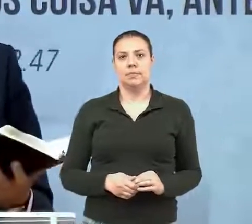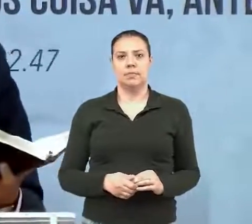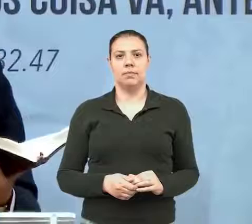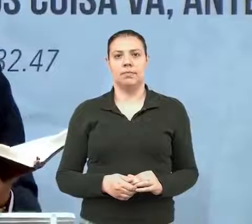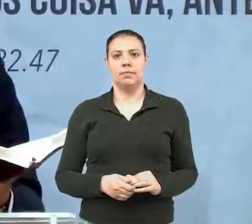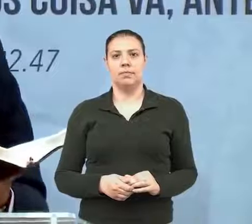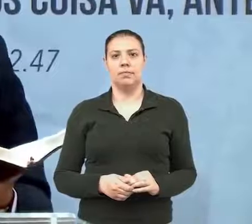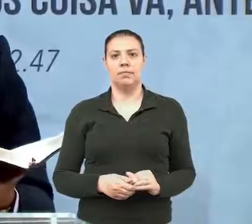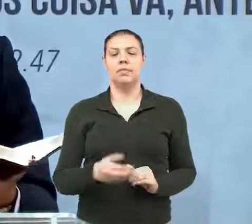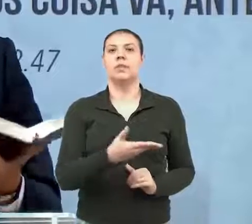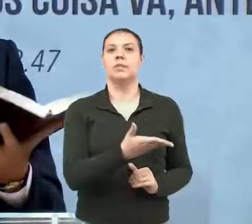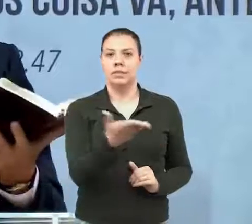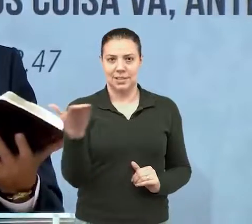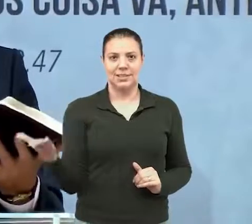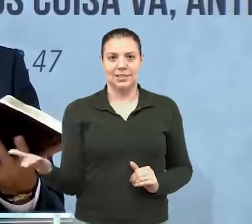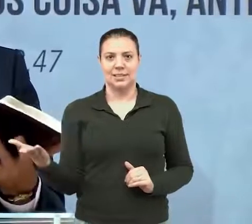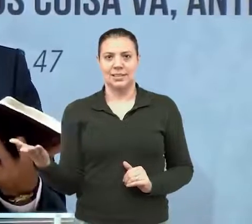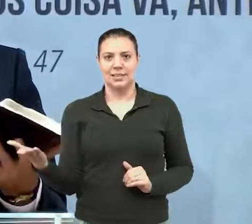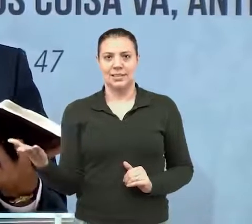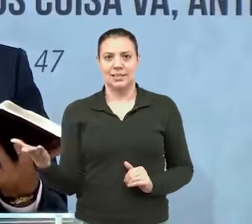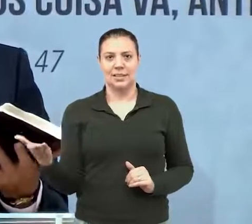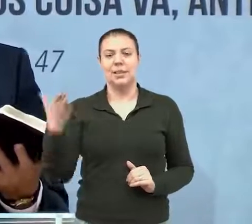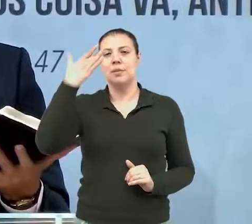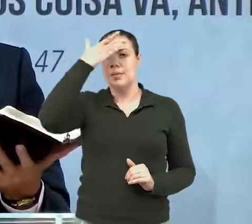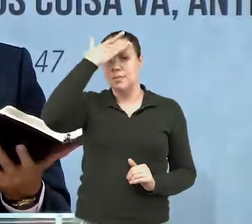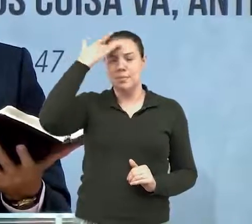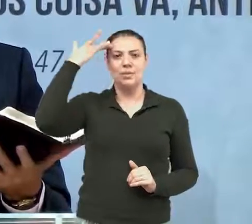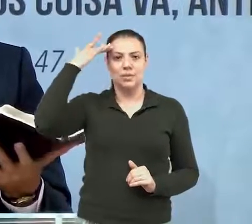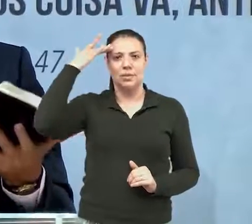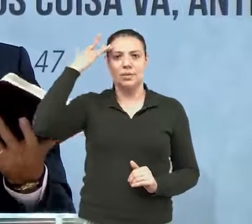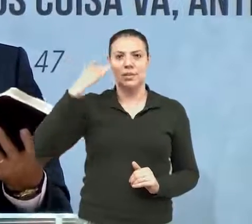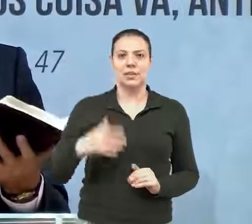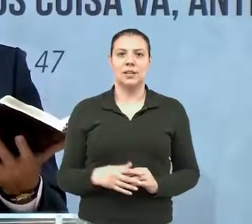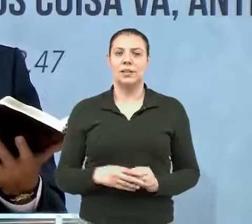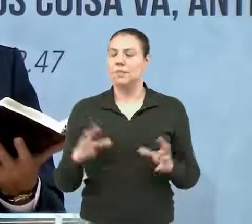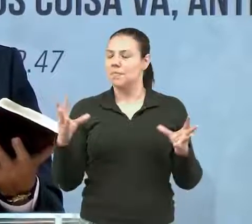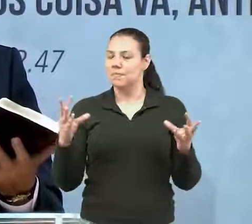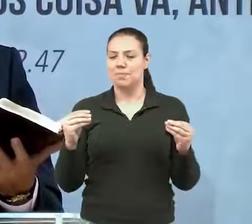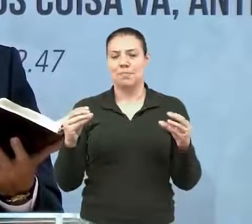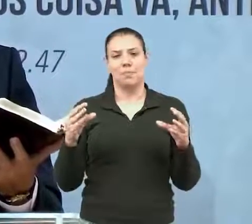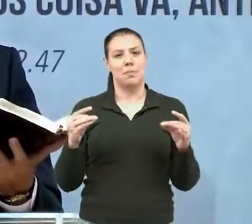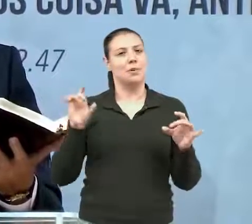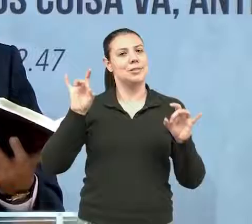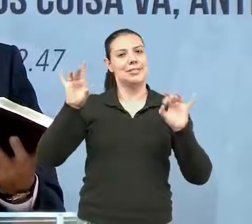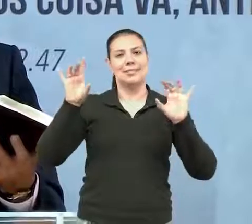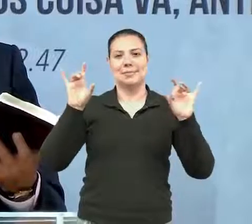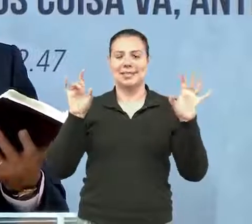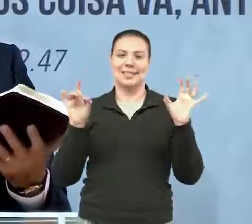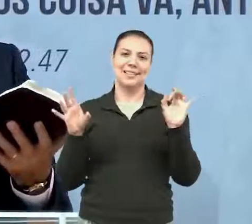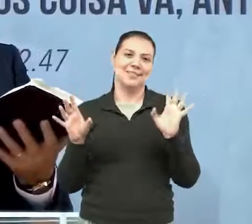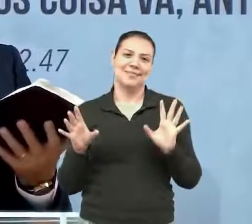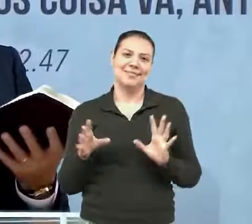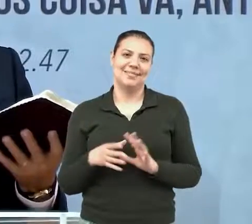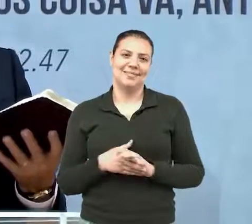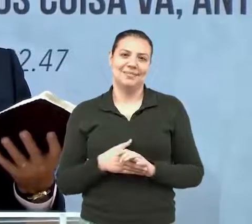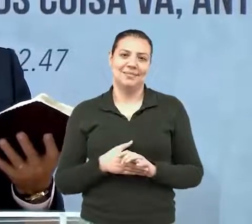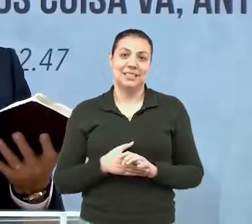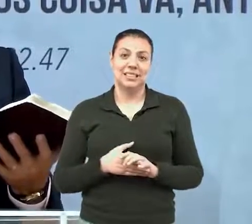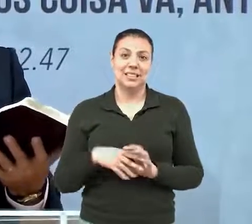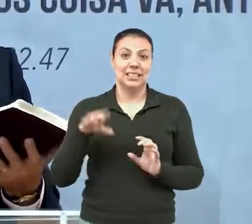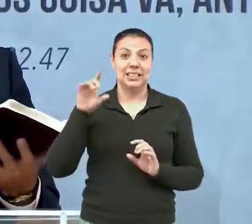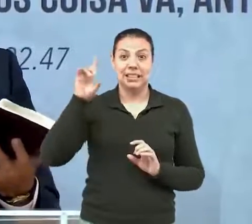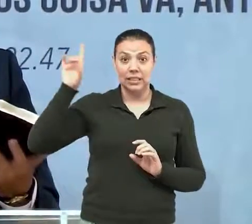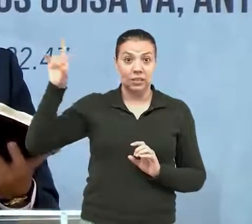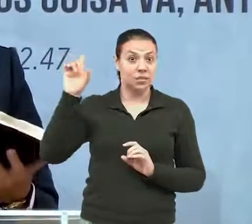Você é algo, você é alguém, melhor dizendo, tão especial, que Deus não apenas